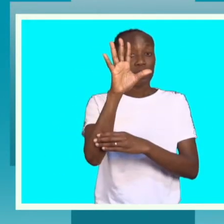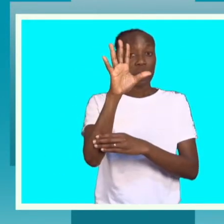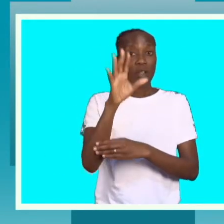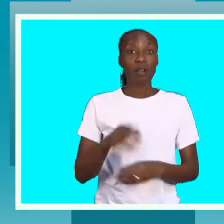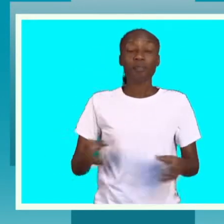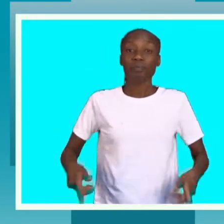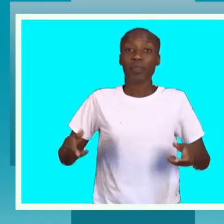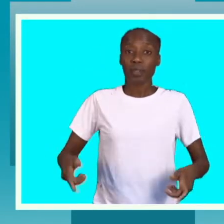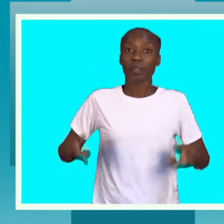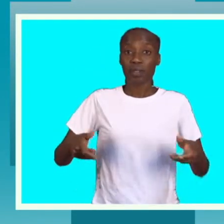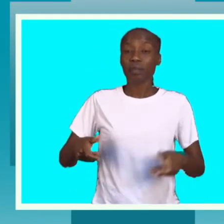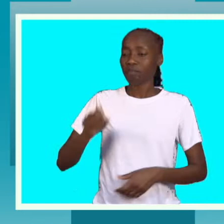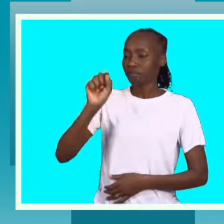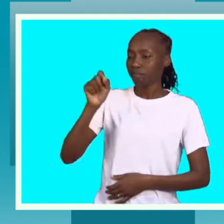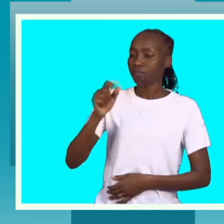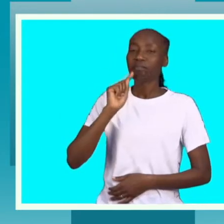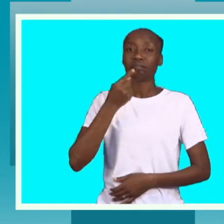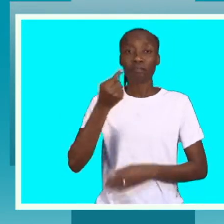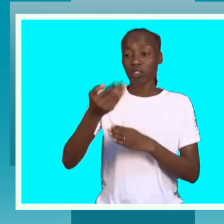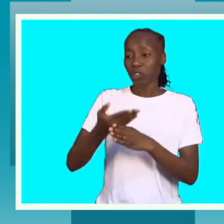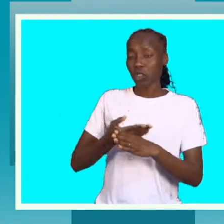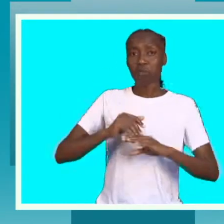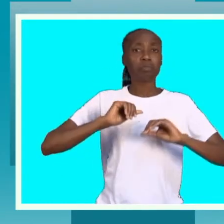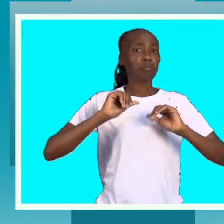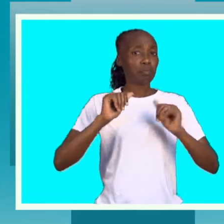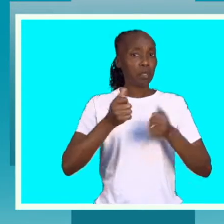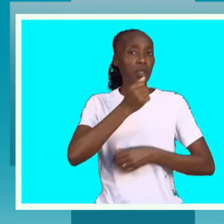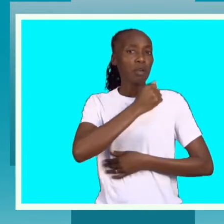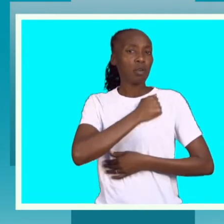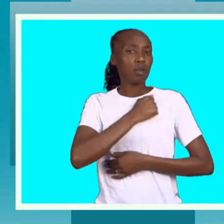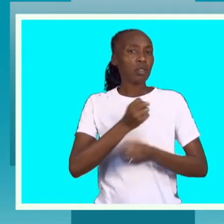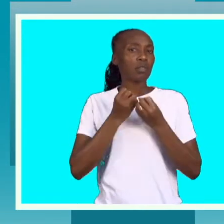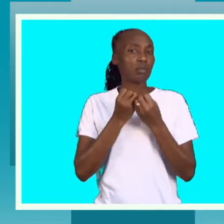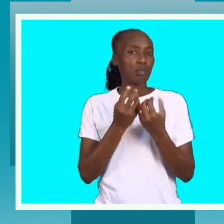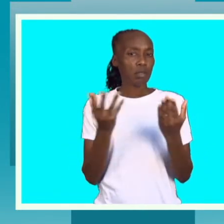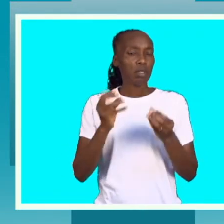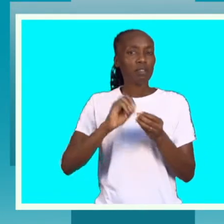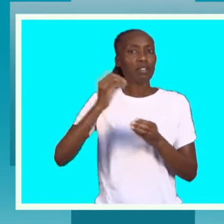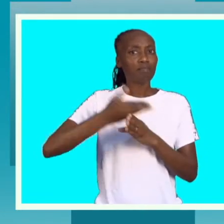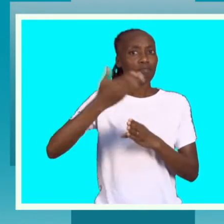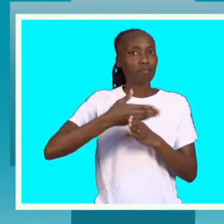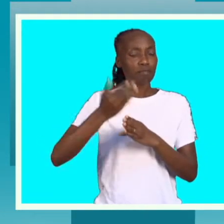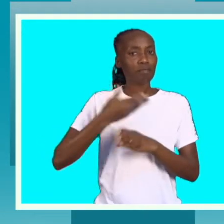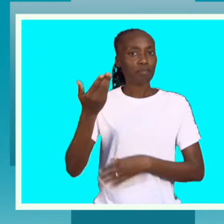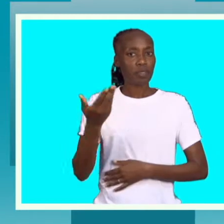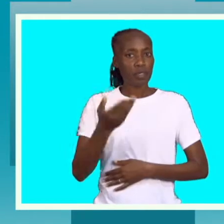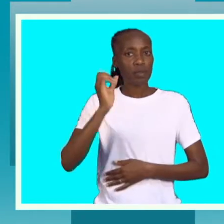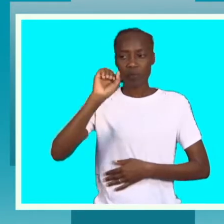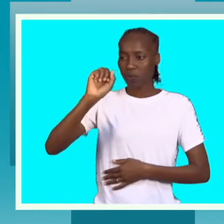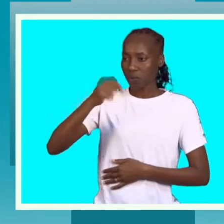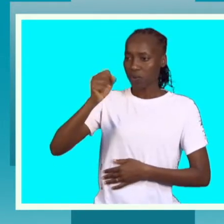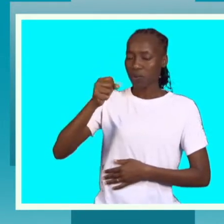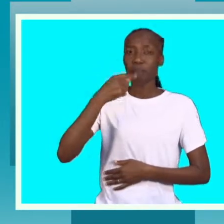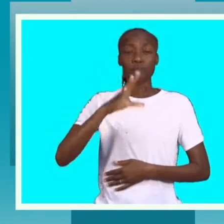Basquetebol em cadeira de rodas. Sim, sim. Como foi a experiência? A experiência foi boa. Gostei muito de praticar essa modalidade.